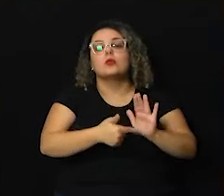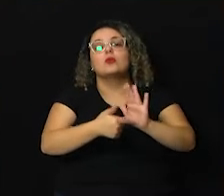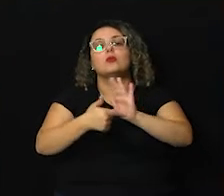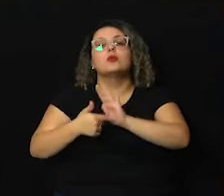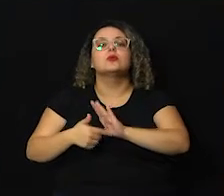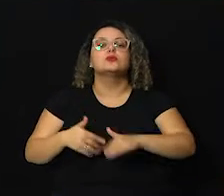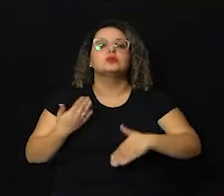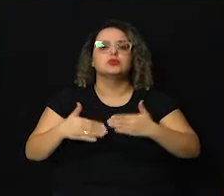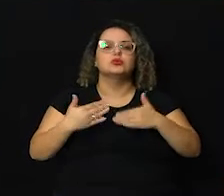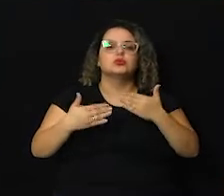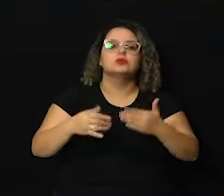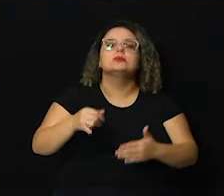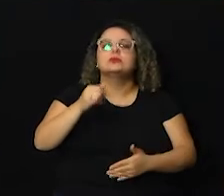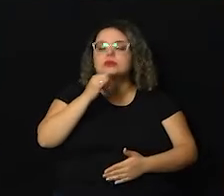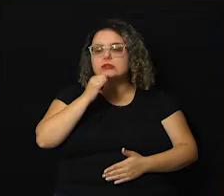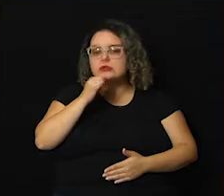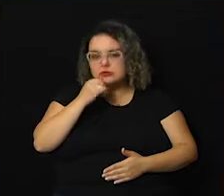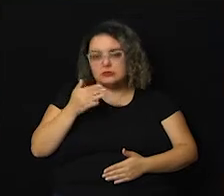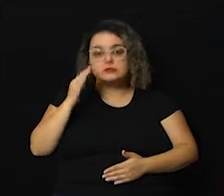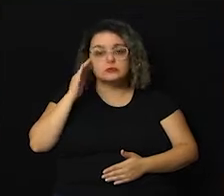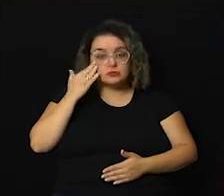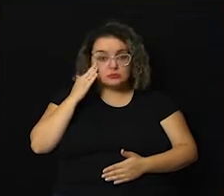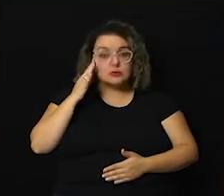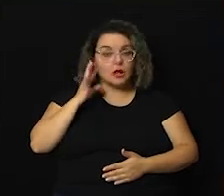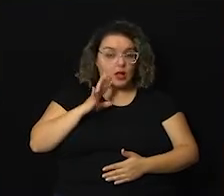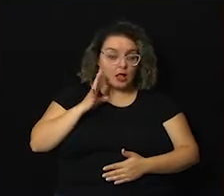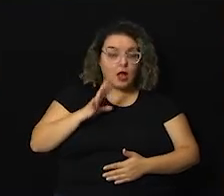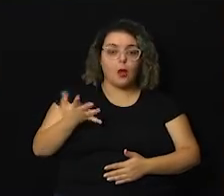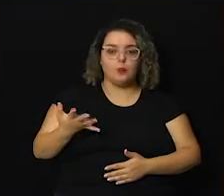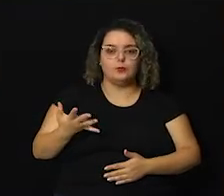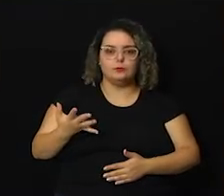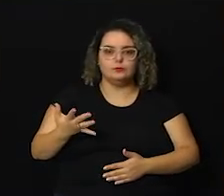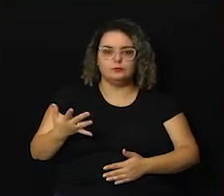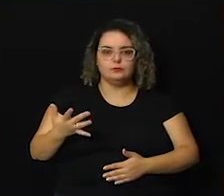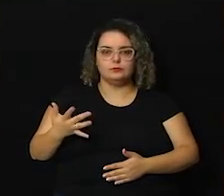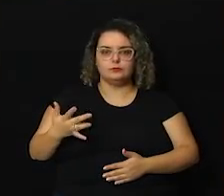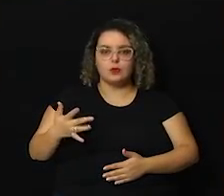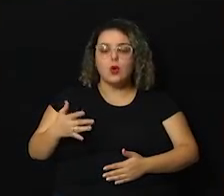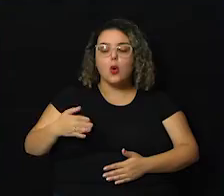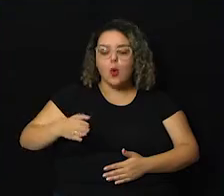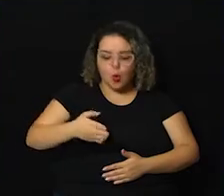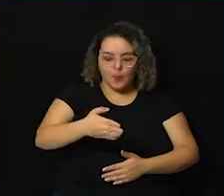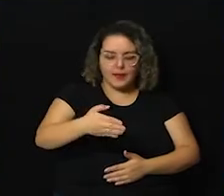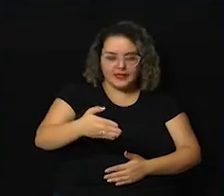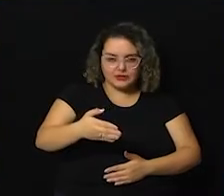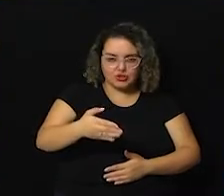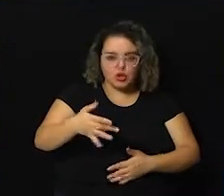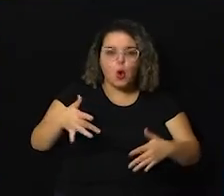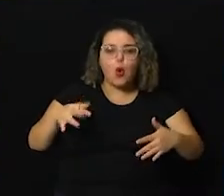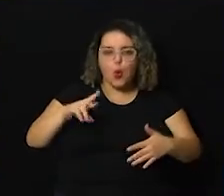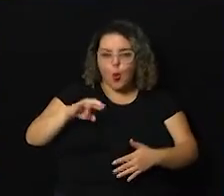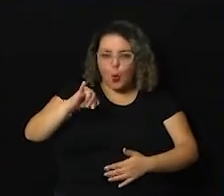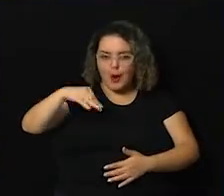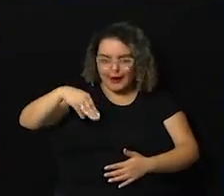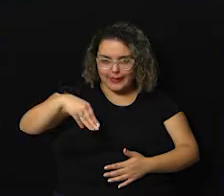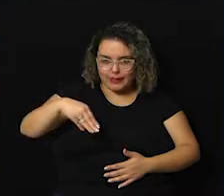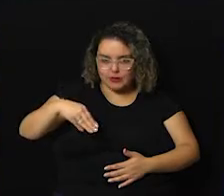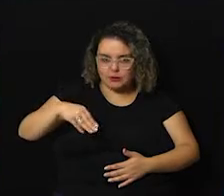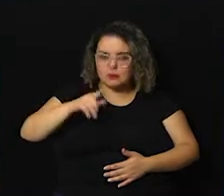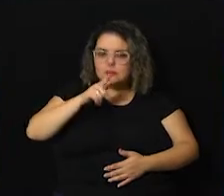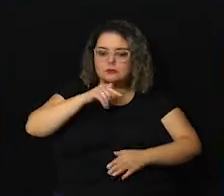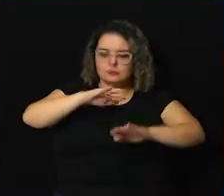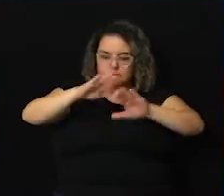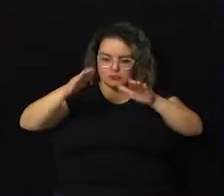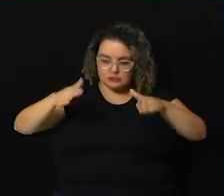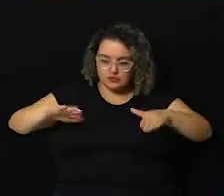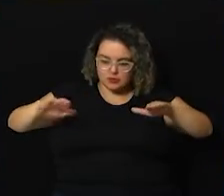o evolucionismo. Eu vou dar exemplos que vocês vão entender que fica bem legal. O rim do peixe, tá? Do peixe do